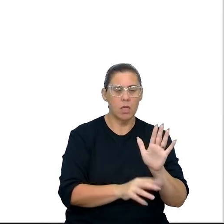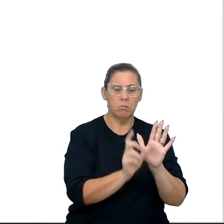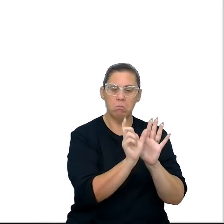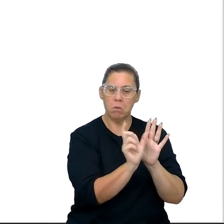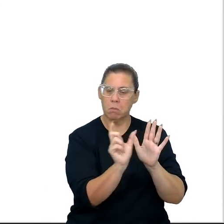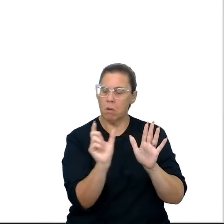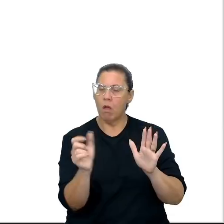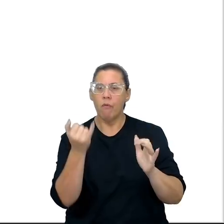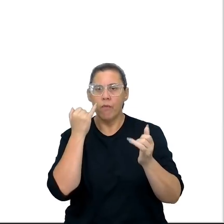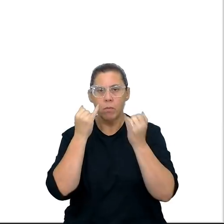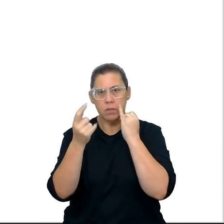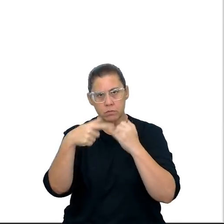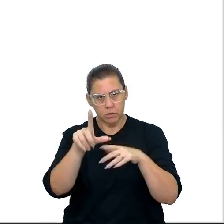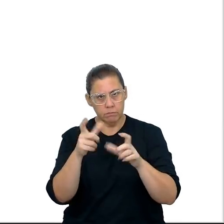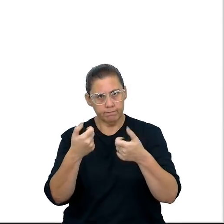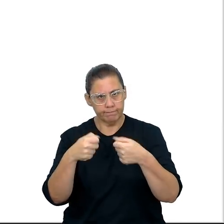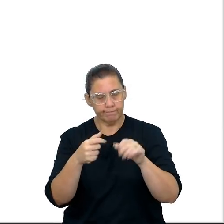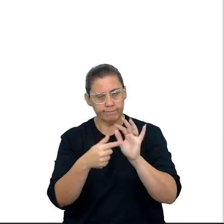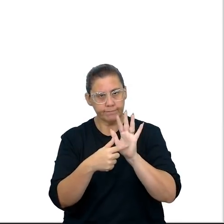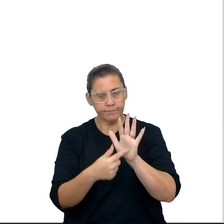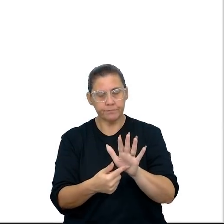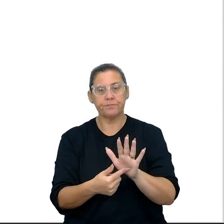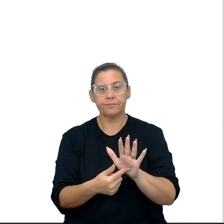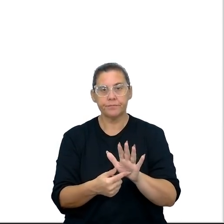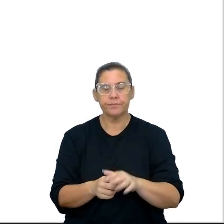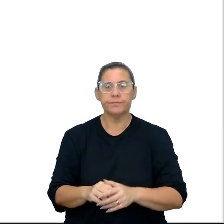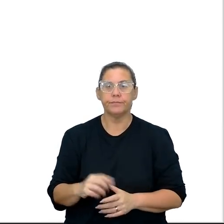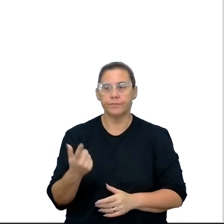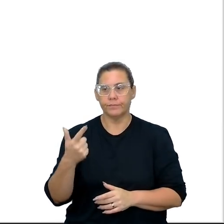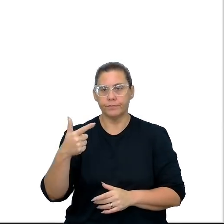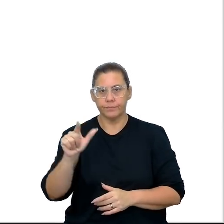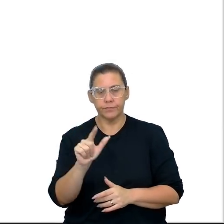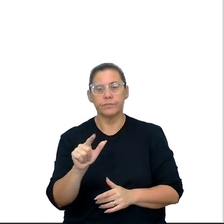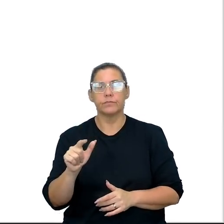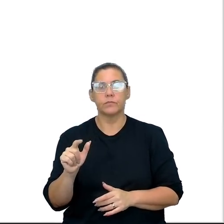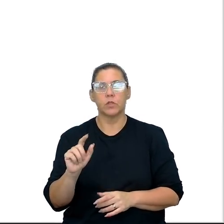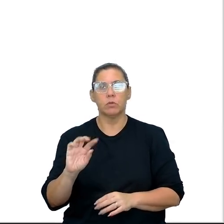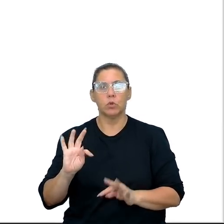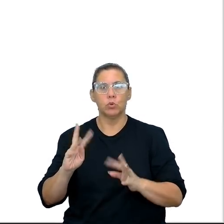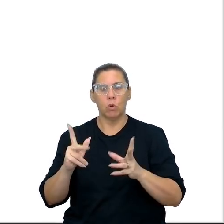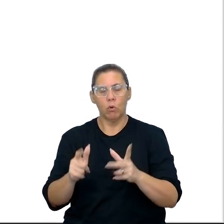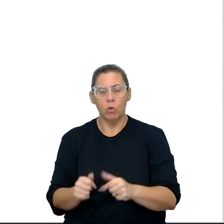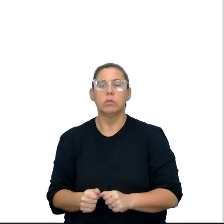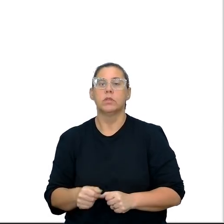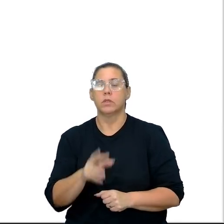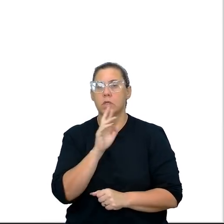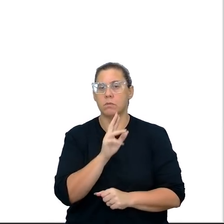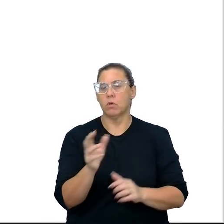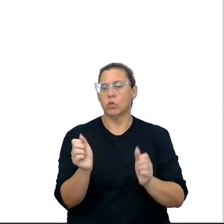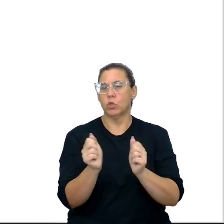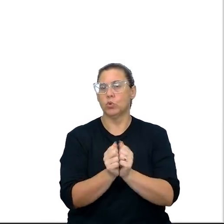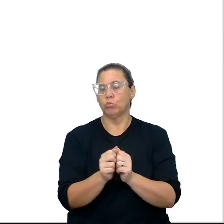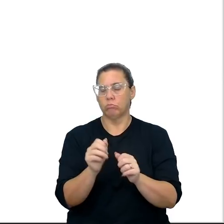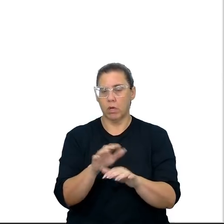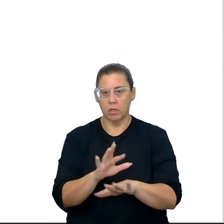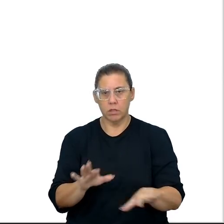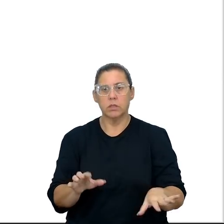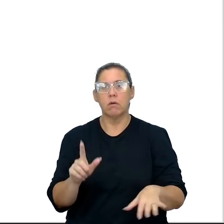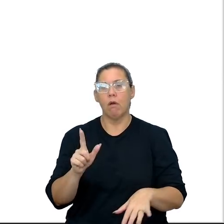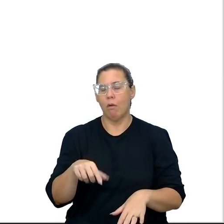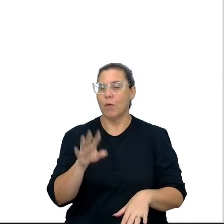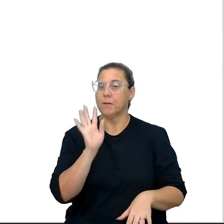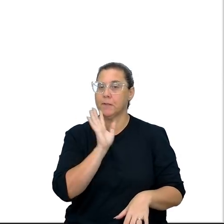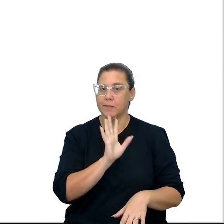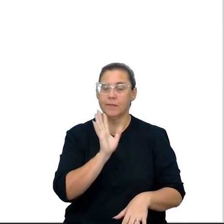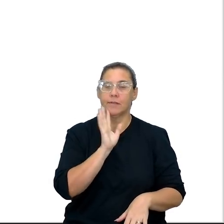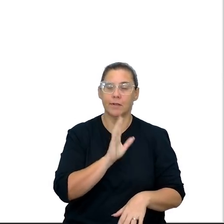as informações que vocês vão precisar, e aí depois socializar as respostas com as crianças. É um movimento bem